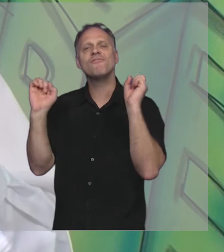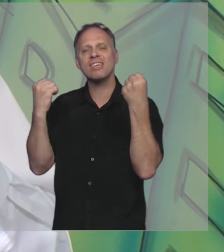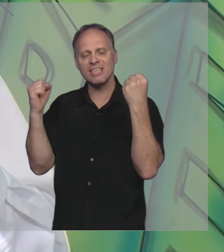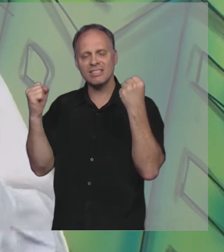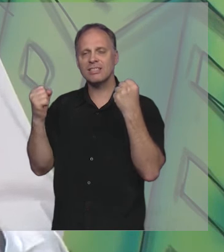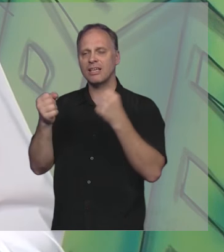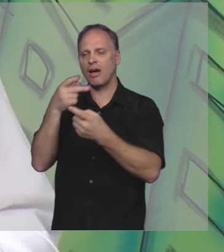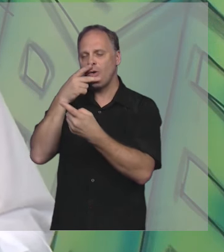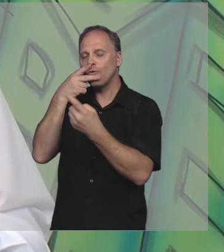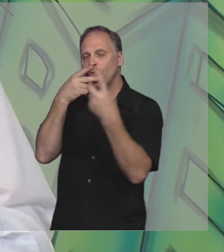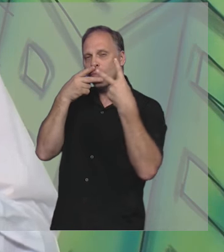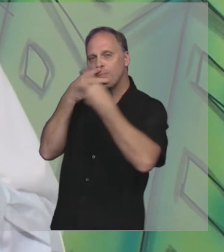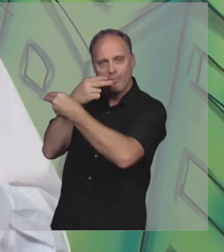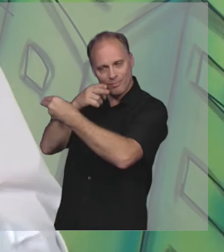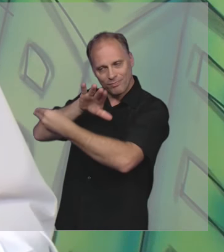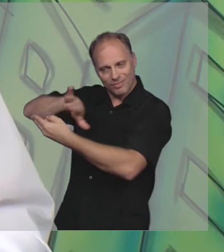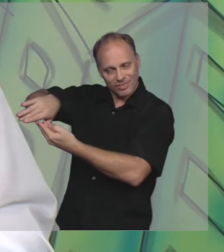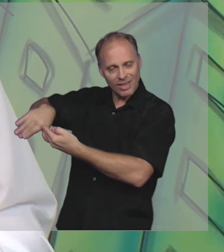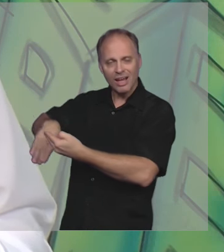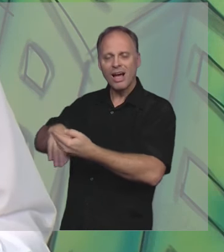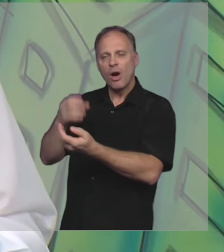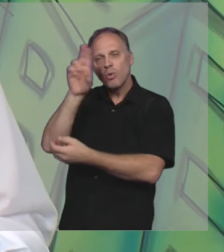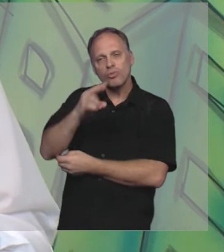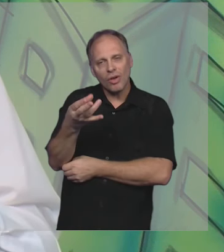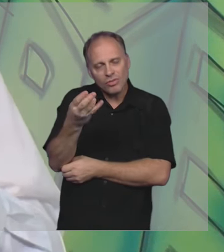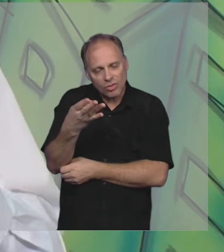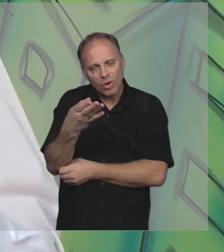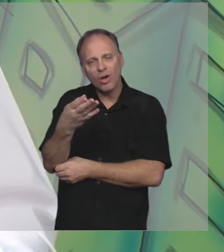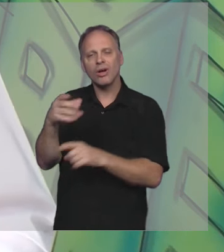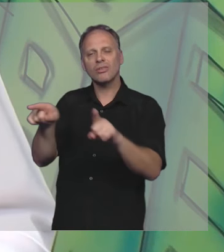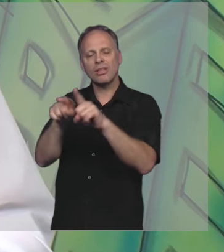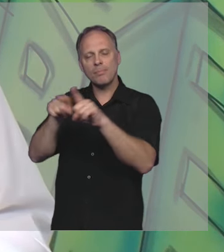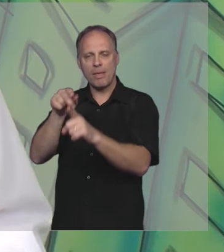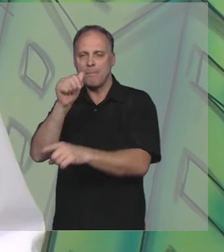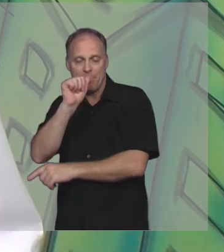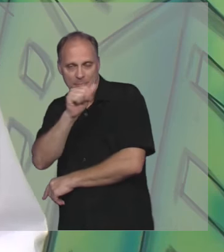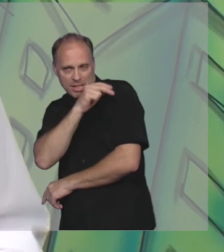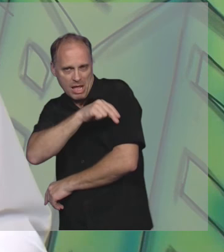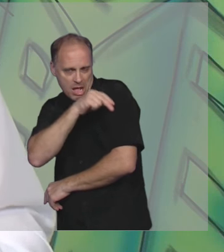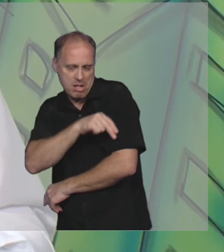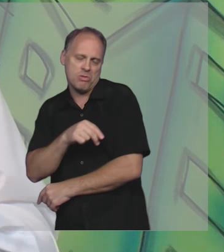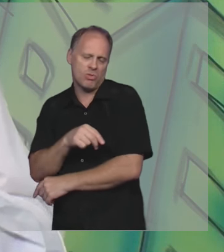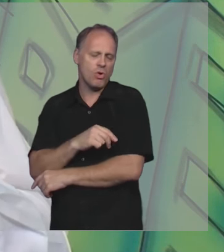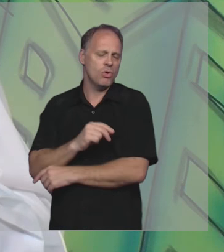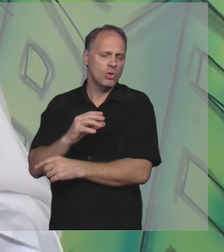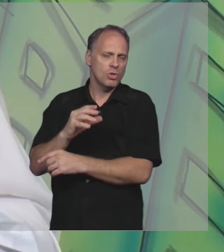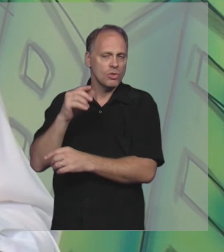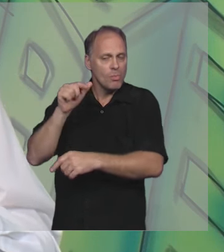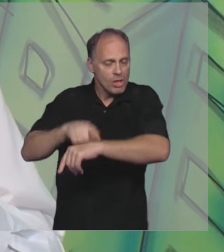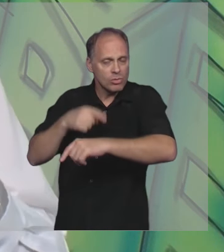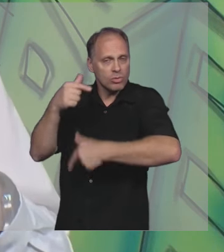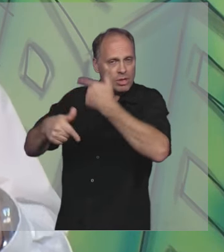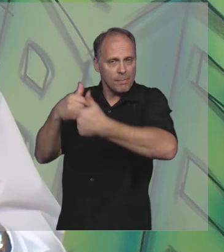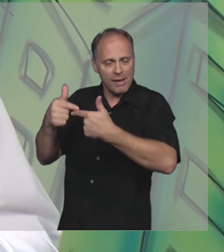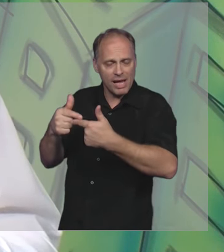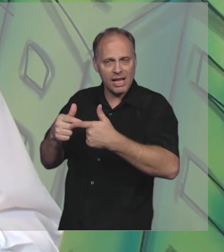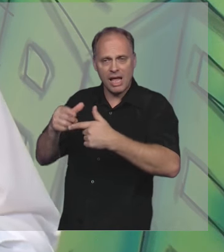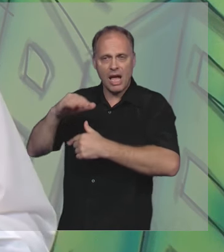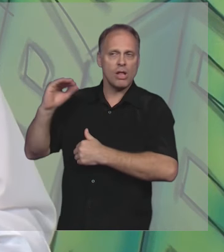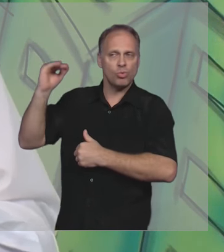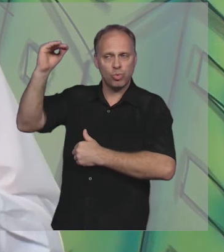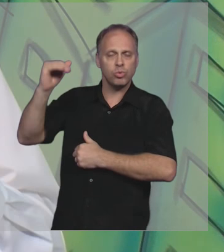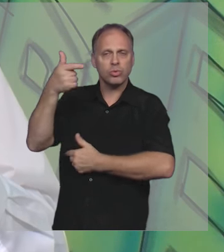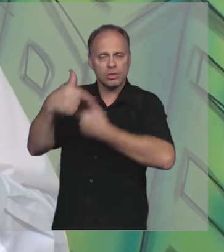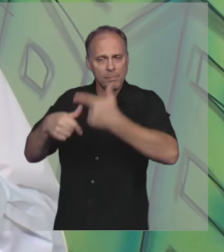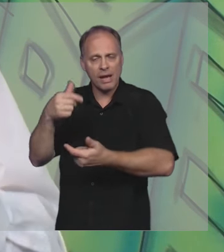físico, do tabagismo, do uso de drogas, dos efeitos do álcool, né? Então, no momento que tu trabalha os